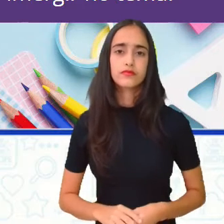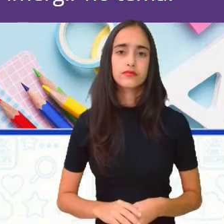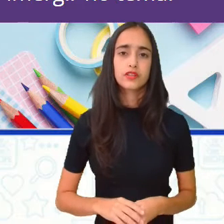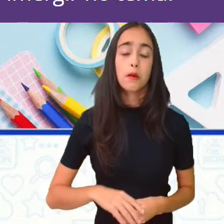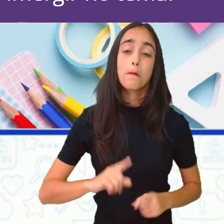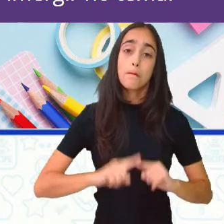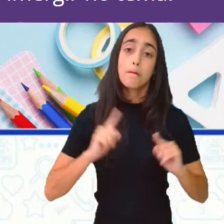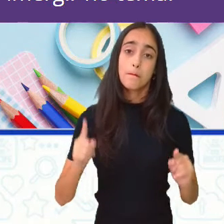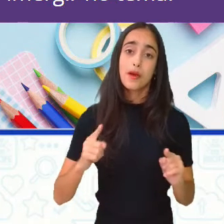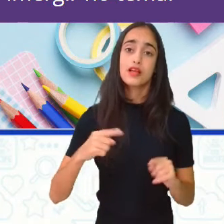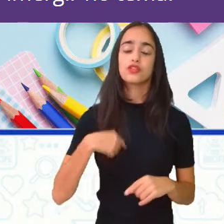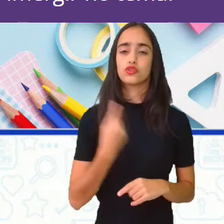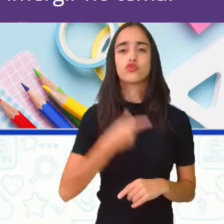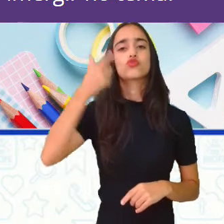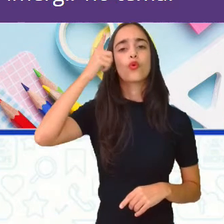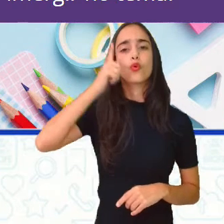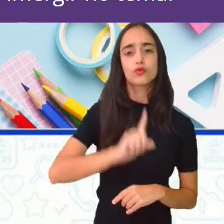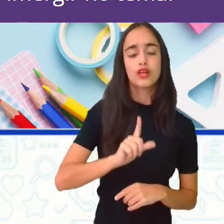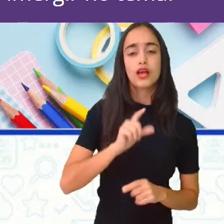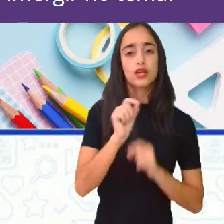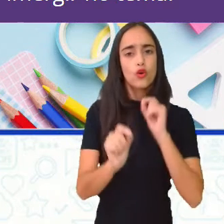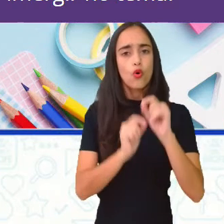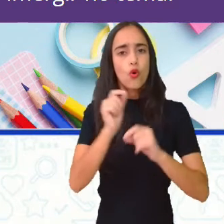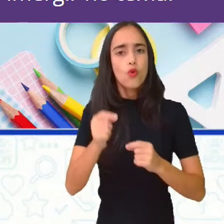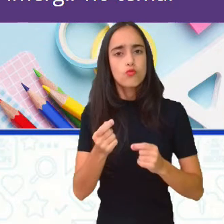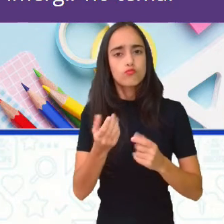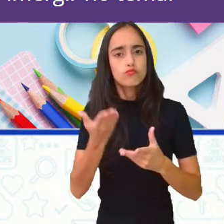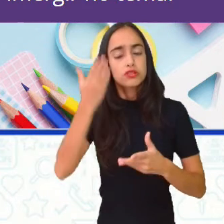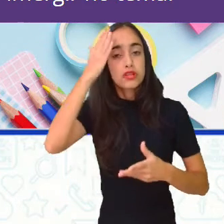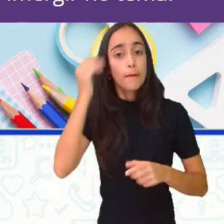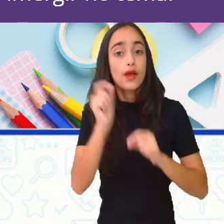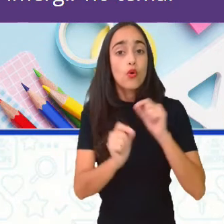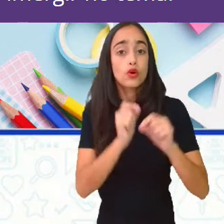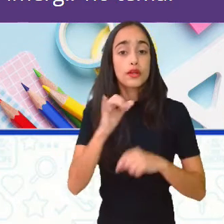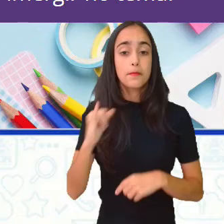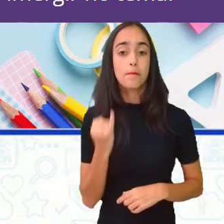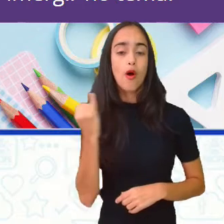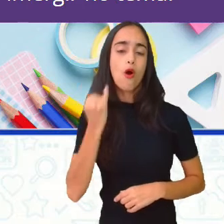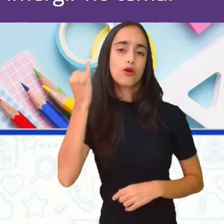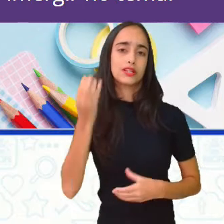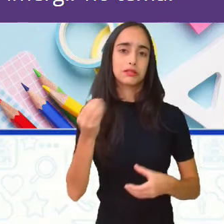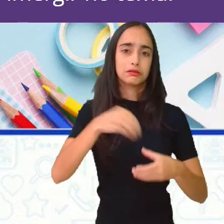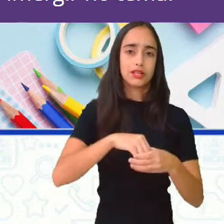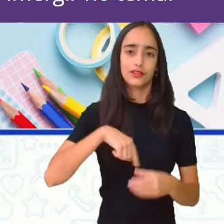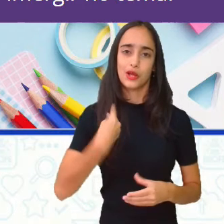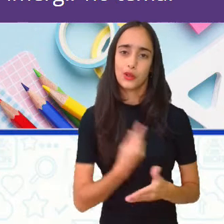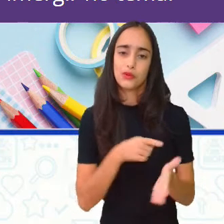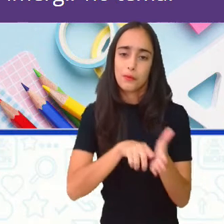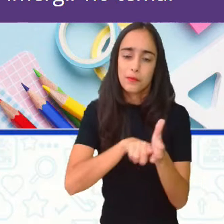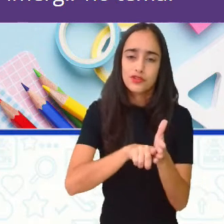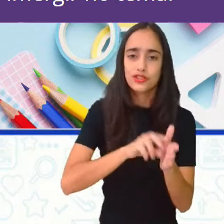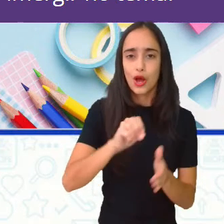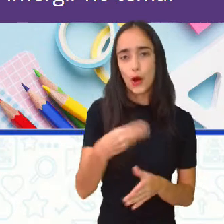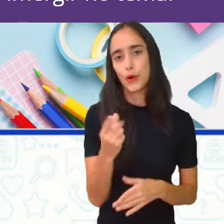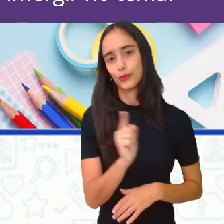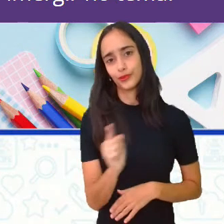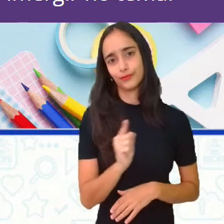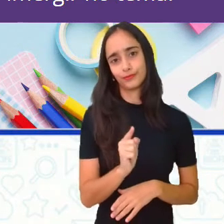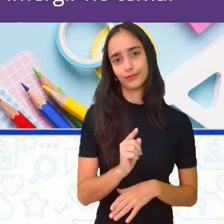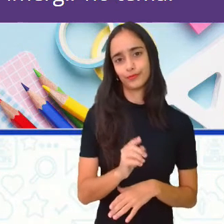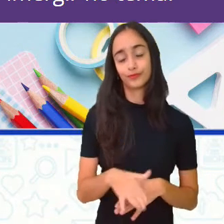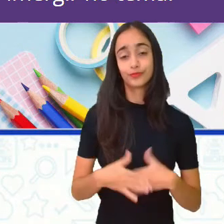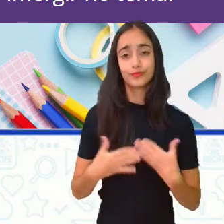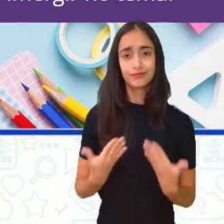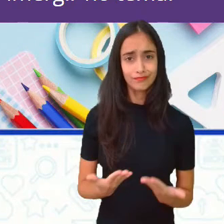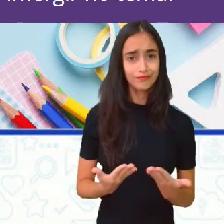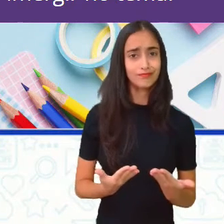consiga discernir o que é que vai ser importante para a minha pesquisa ou não. Então, ler o resumo de artigos científicos faz